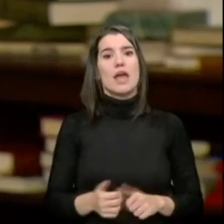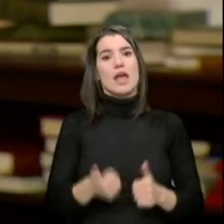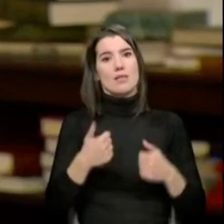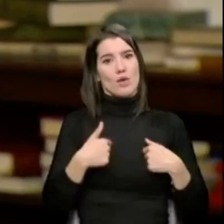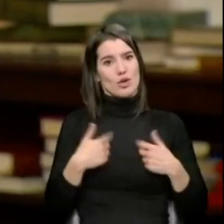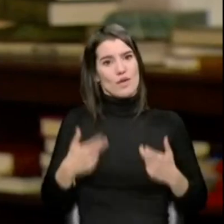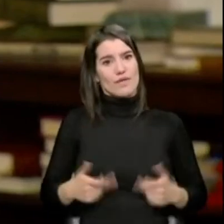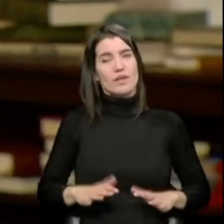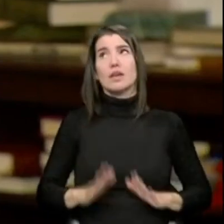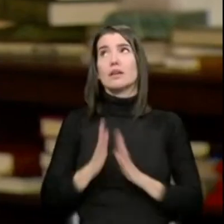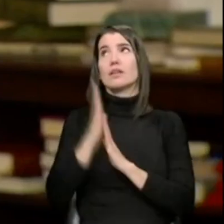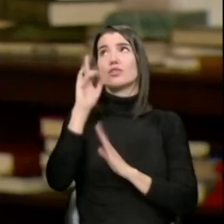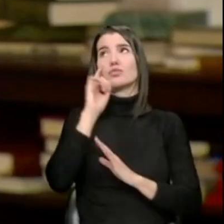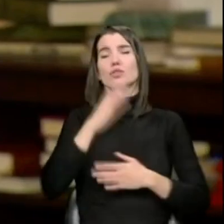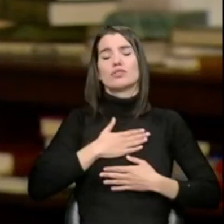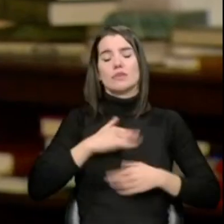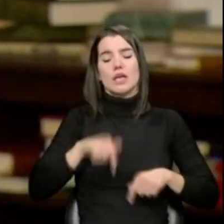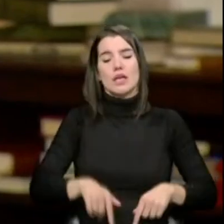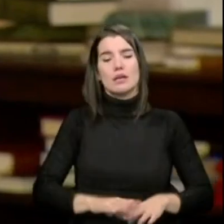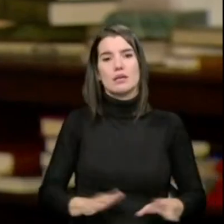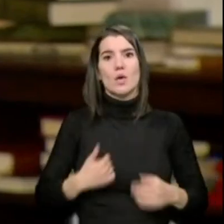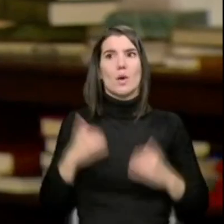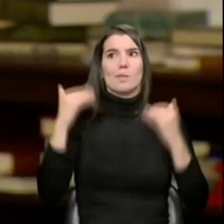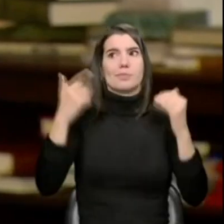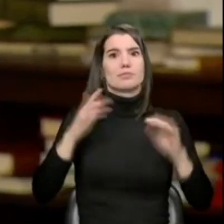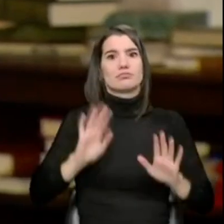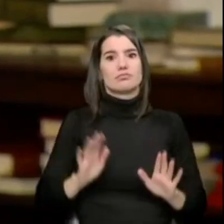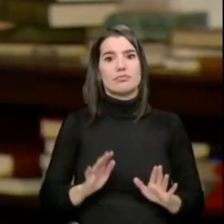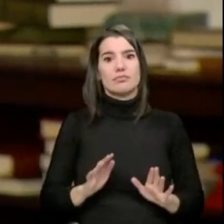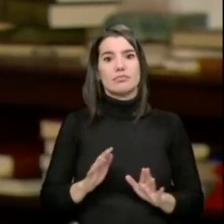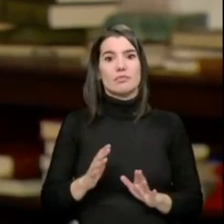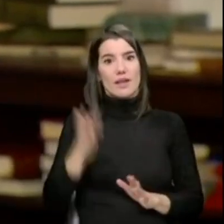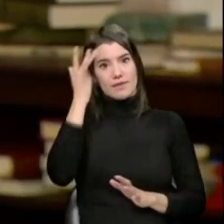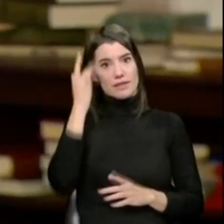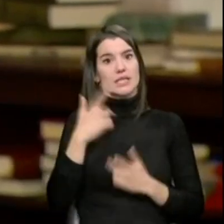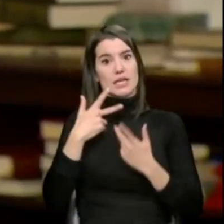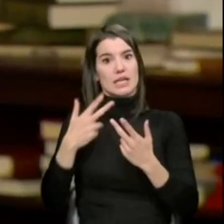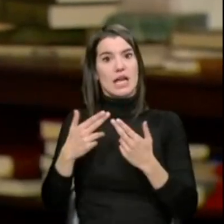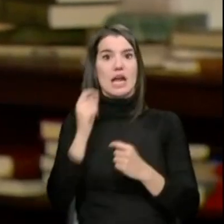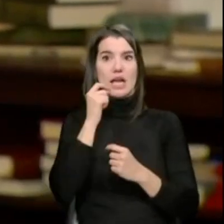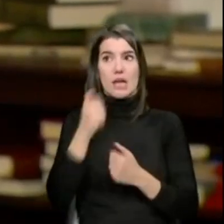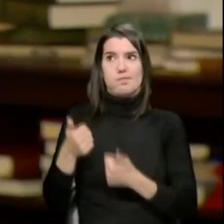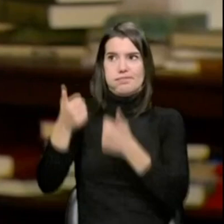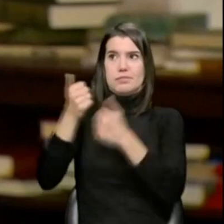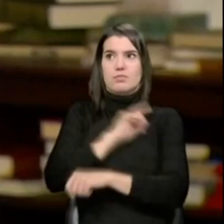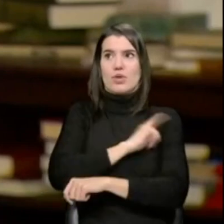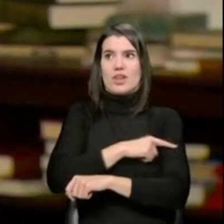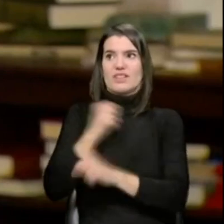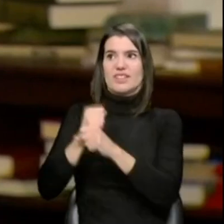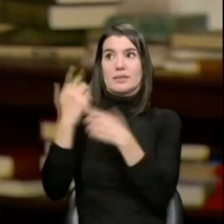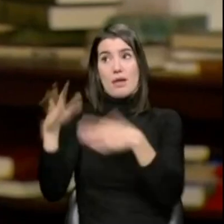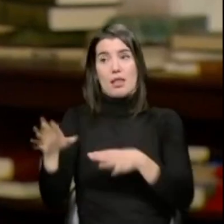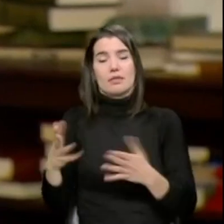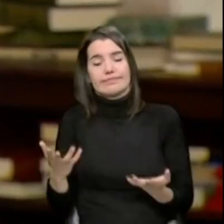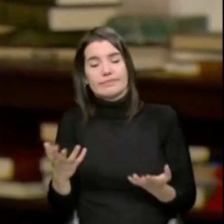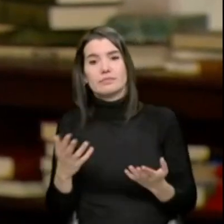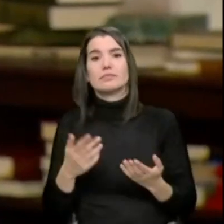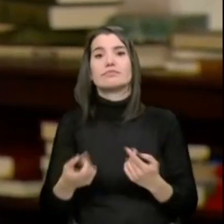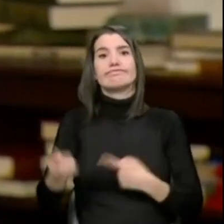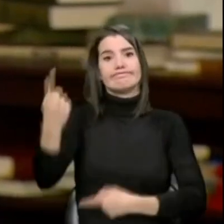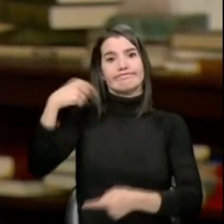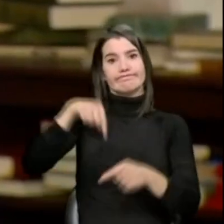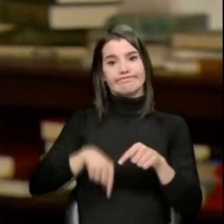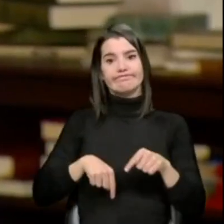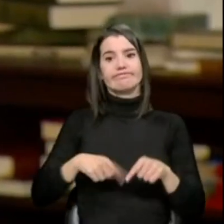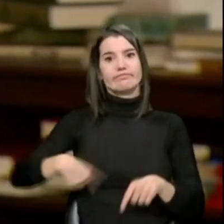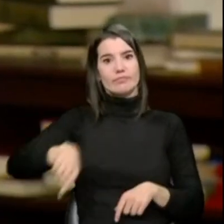em baixo, Deus me proteja aqui em baixo. Porque, na realidade, é fácil criticar os que estão lá em cima e que estão a fazer as coisas mal, mas também nós olhamos